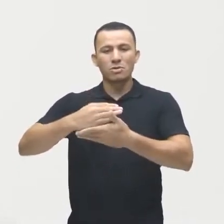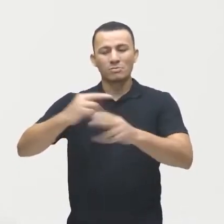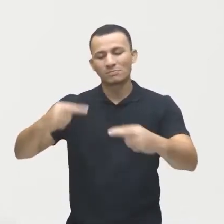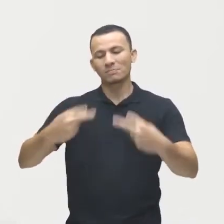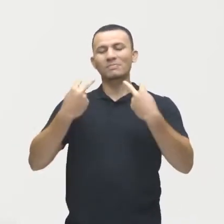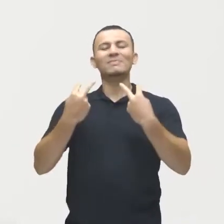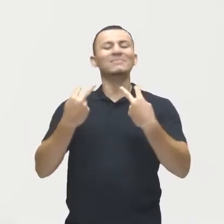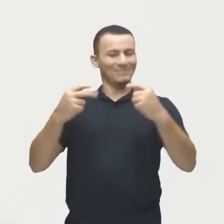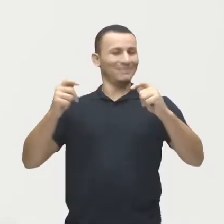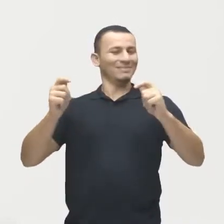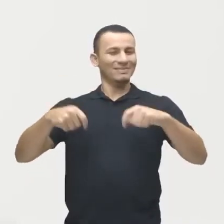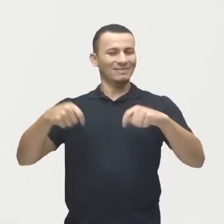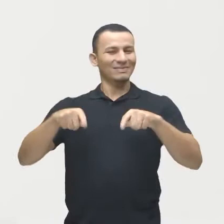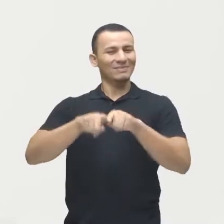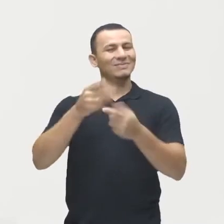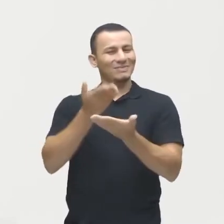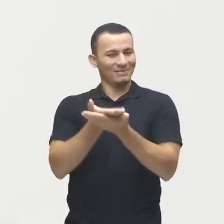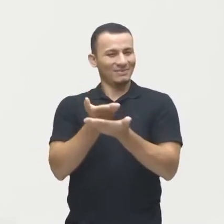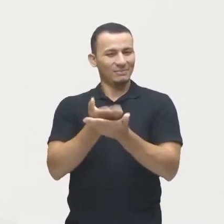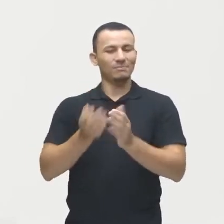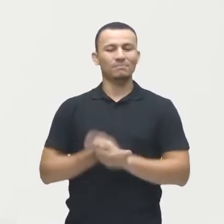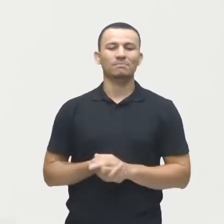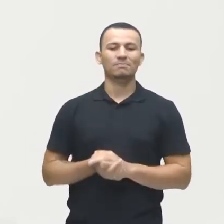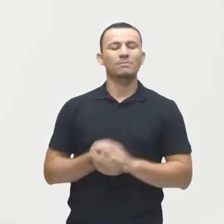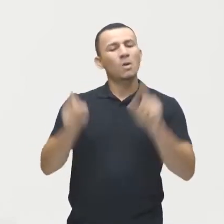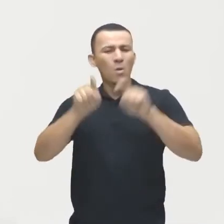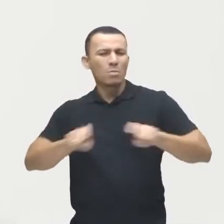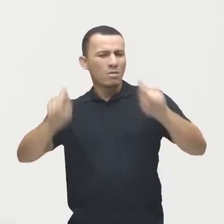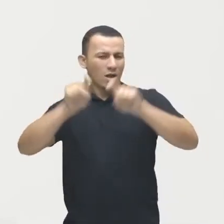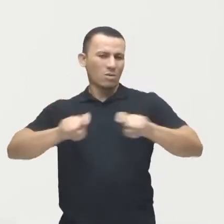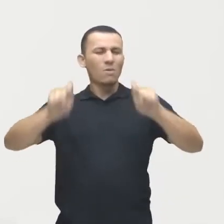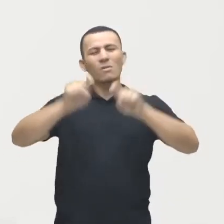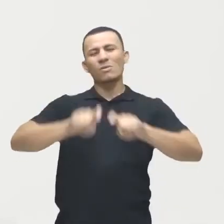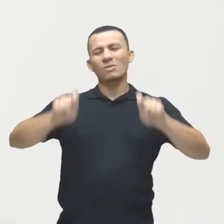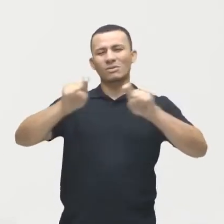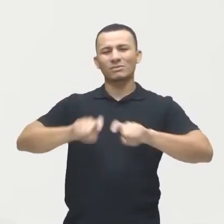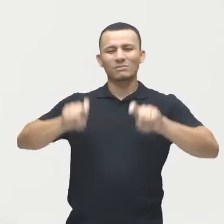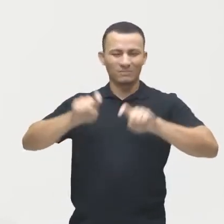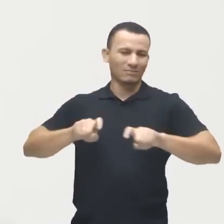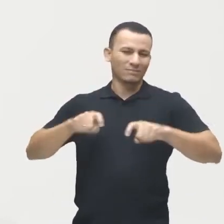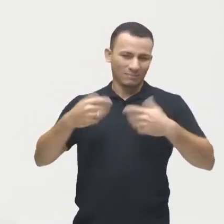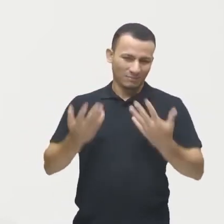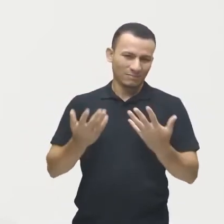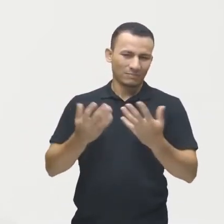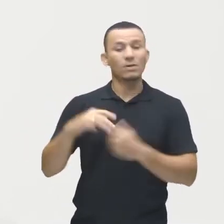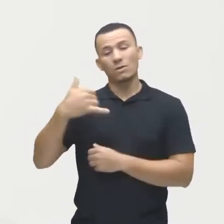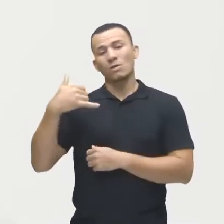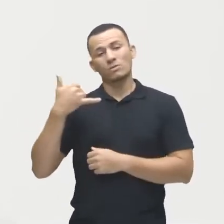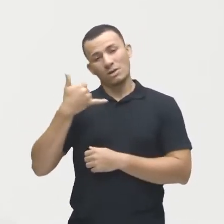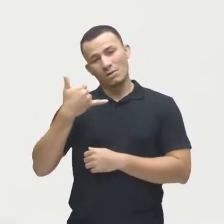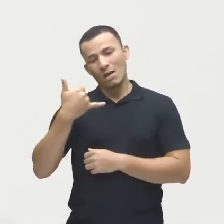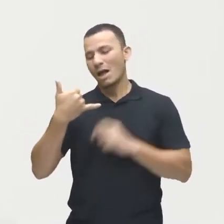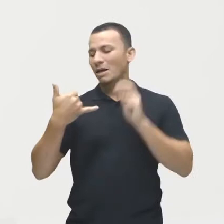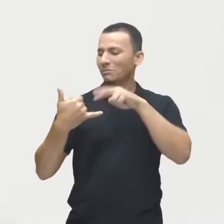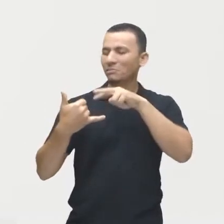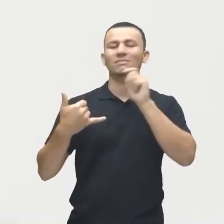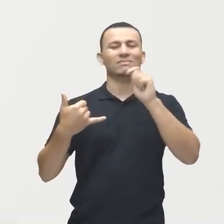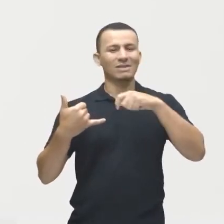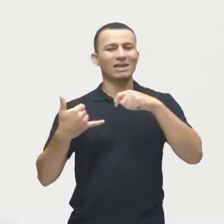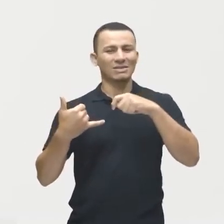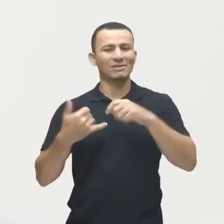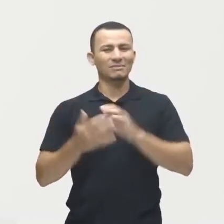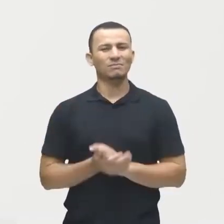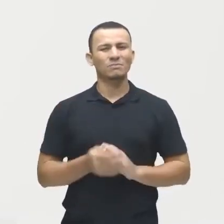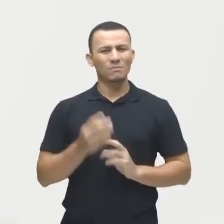estou lhe assistindo pelo computador lá, que tem lá em casa. Eu estou lhe assistindo pelo celular. Vocês percebem que